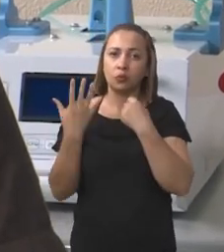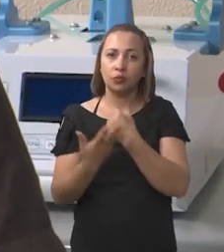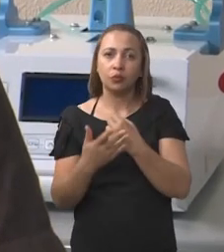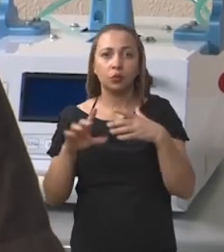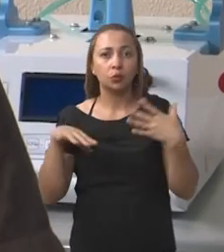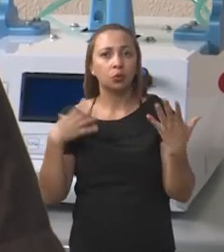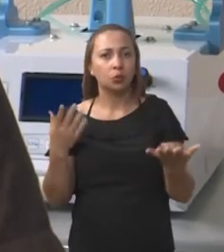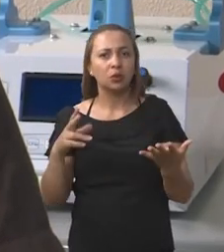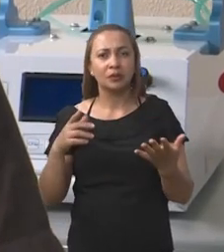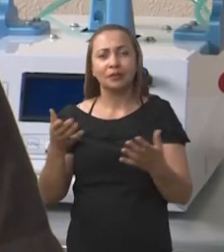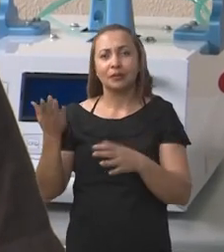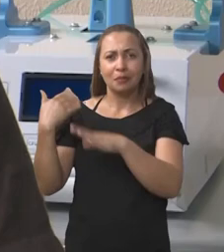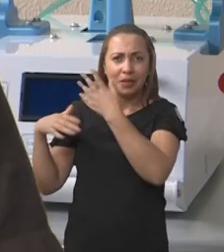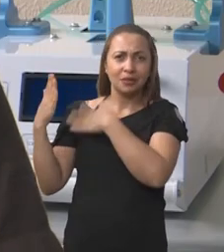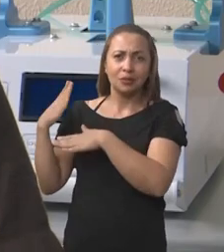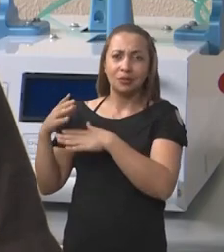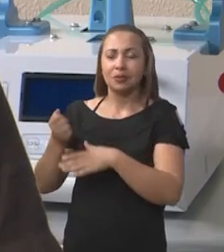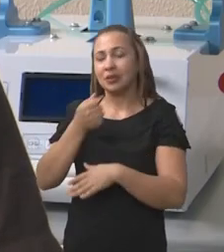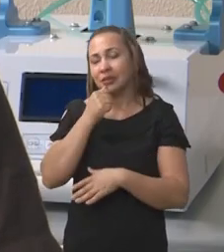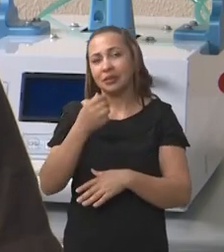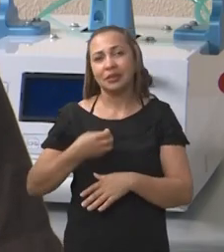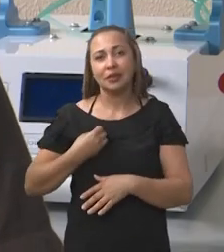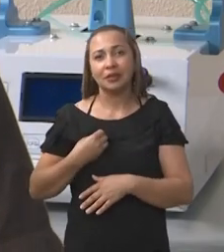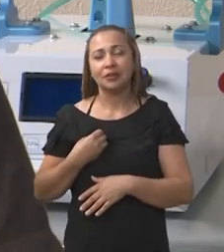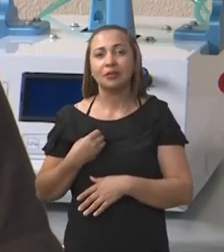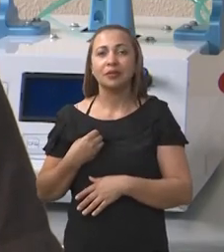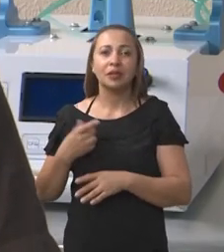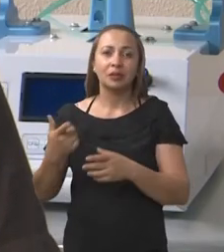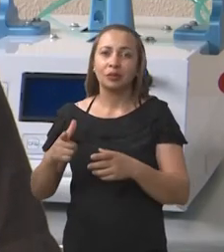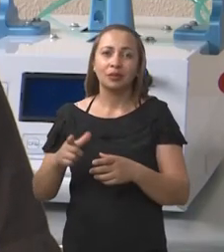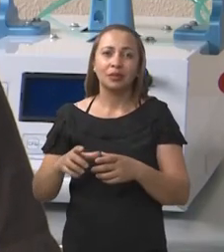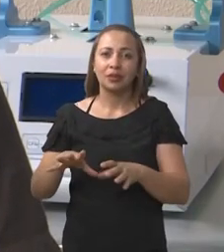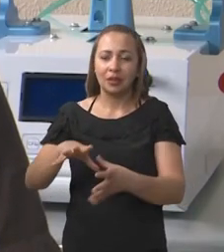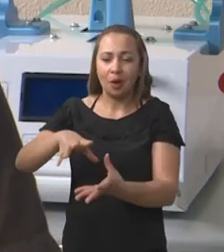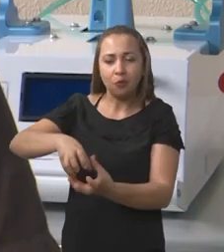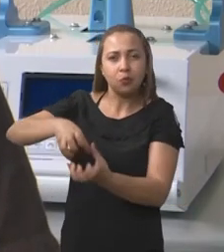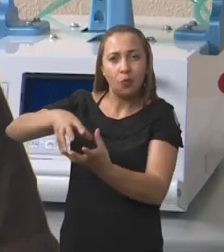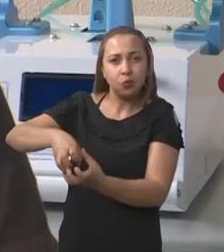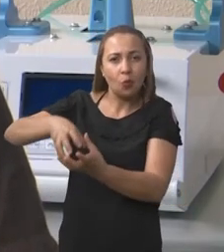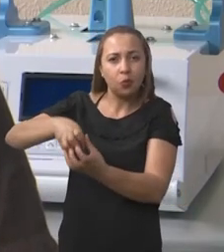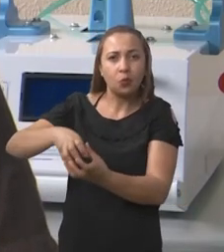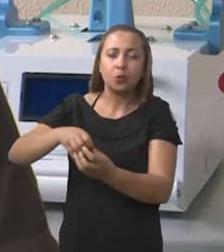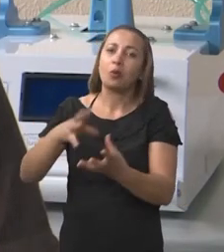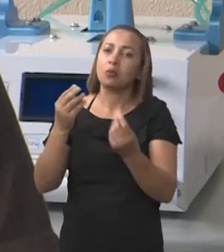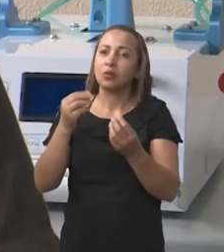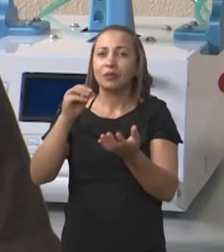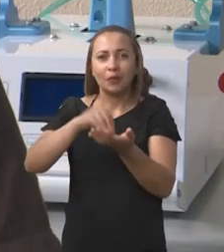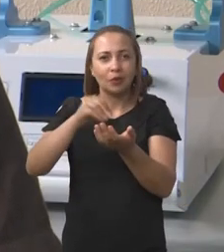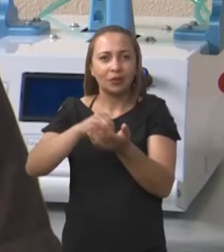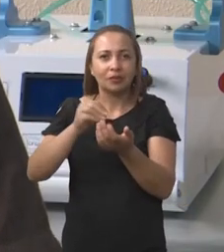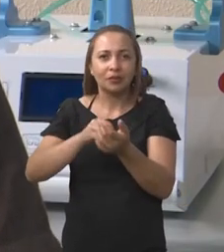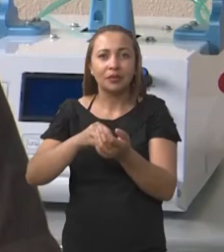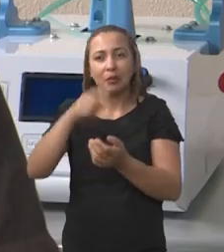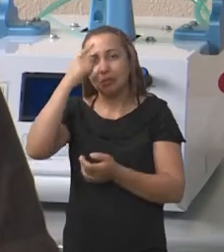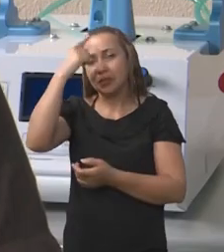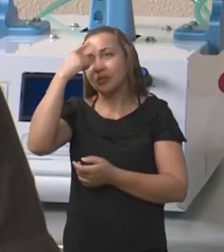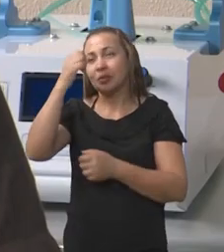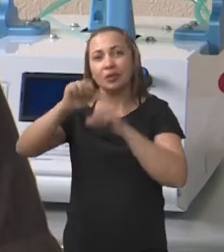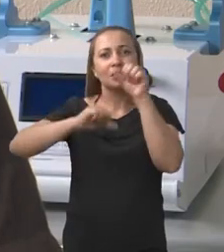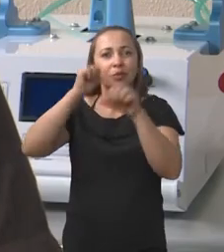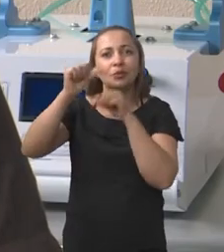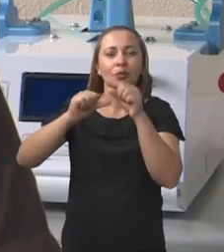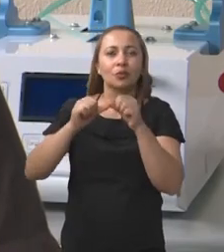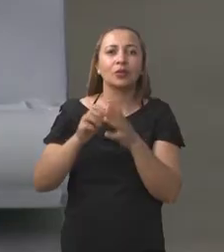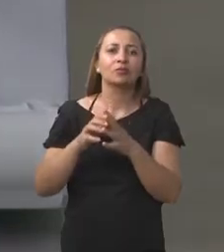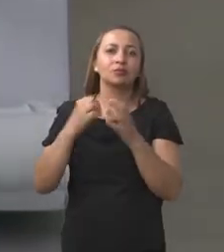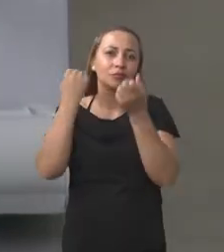momento que a gente passou e ainda passa, né? De não ter ventiladores suficientes, né? E se pensou em desenvolver